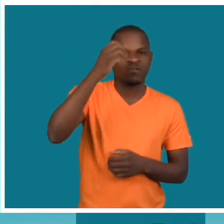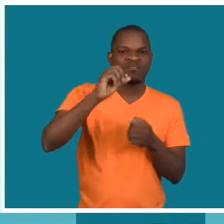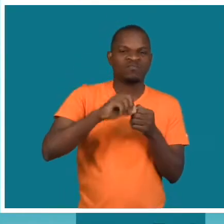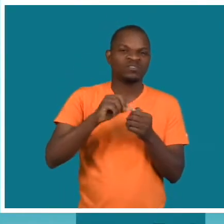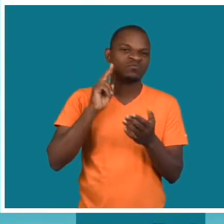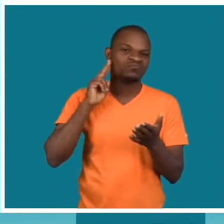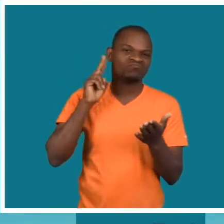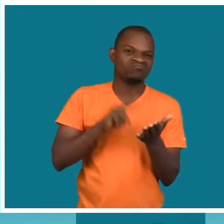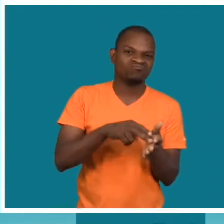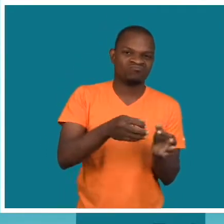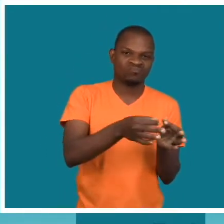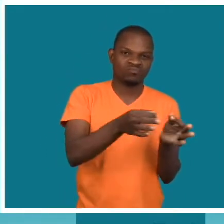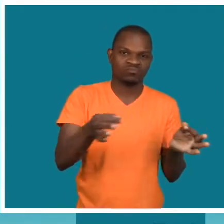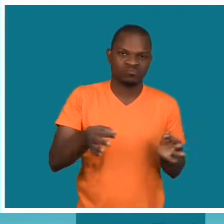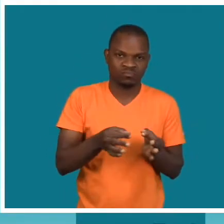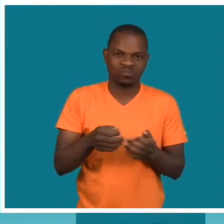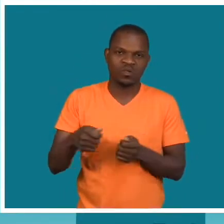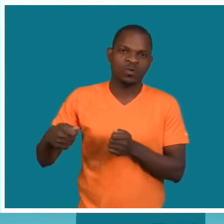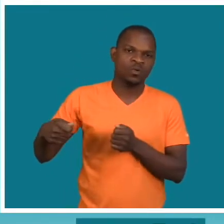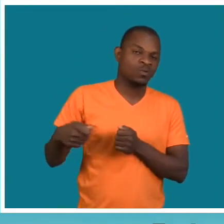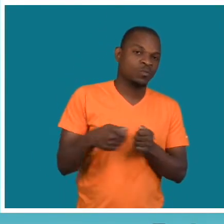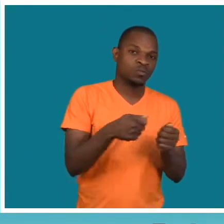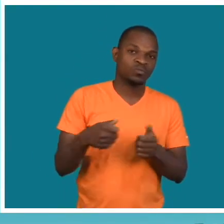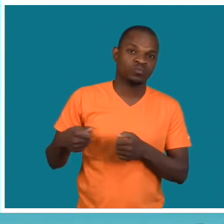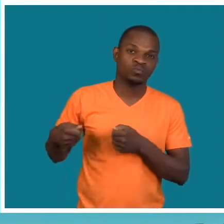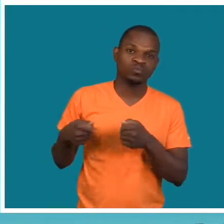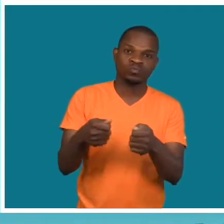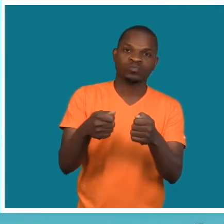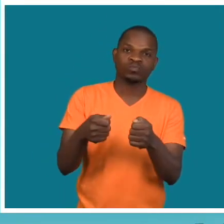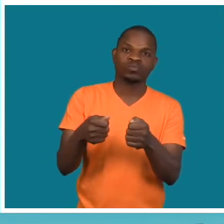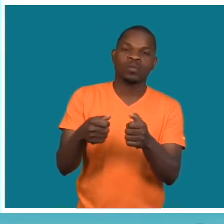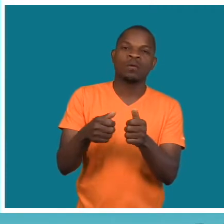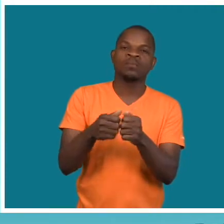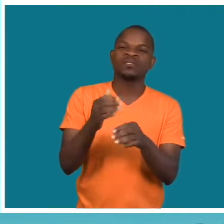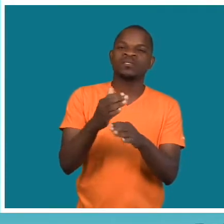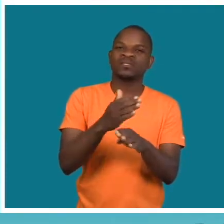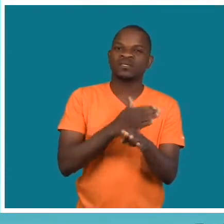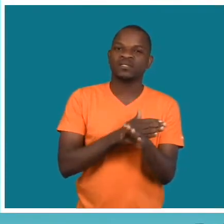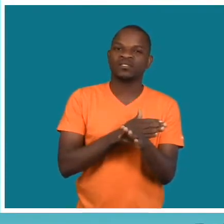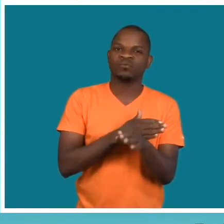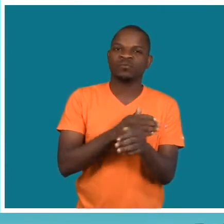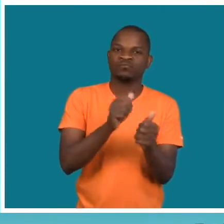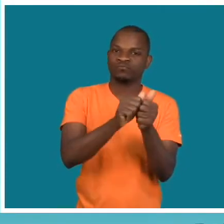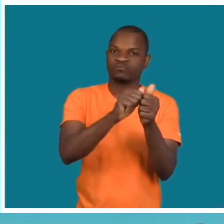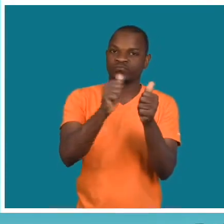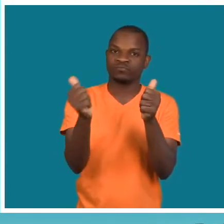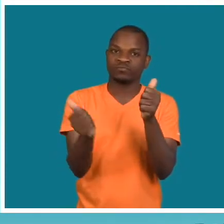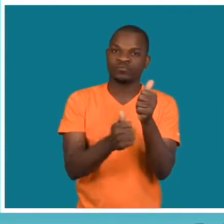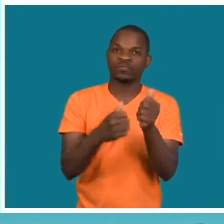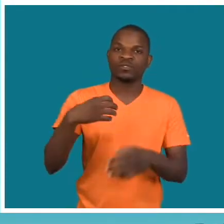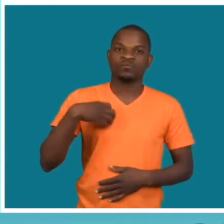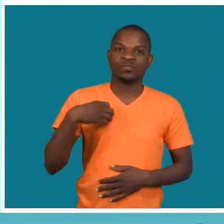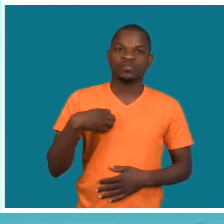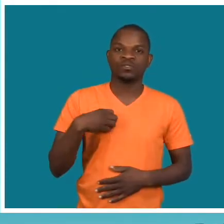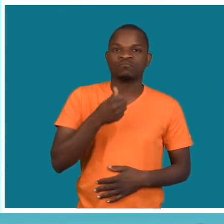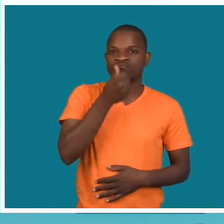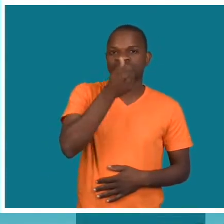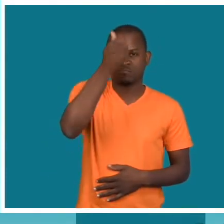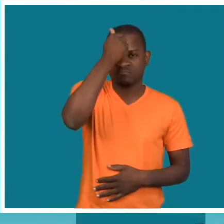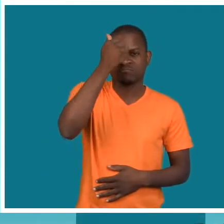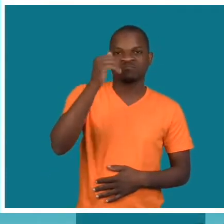cartas, distribuí e fui chamado pela vice-ministra dos